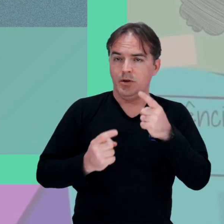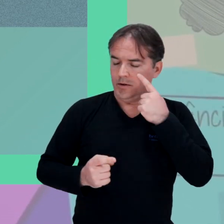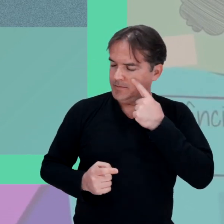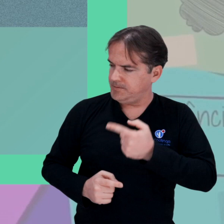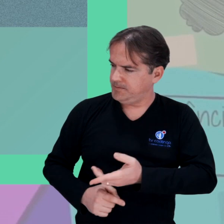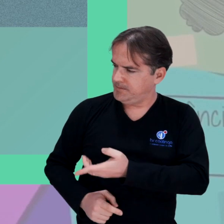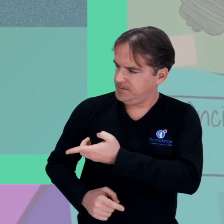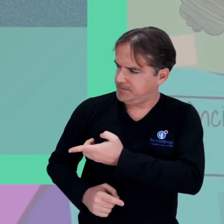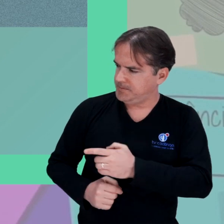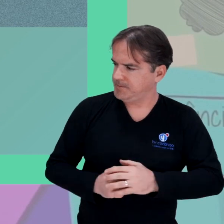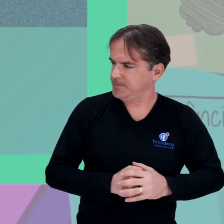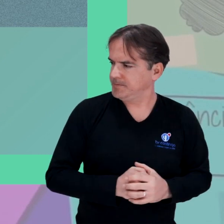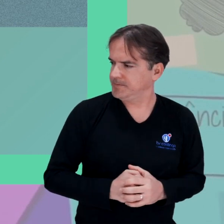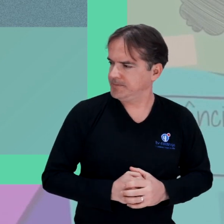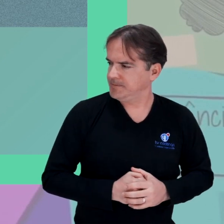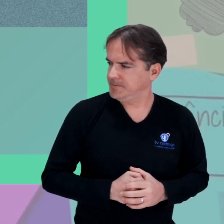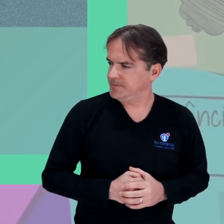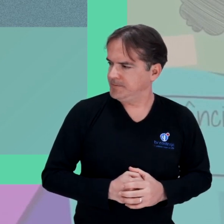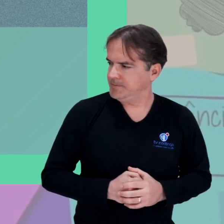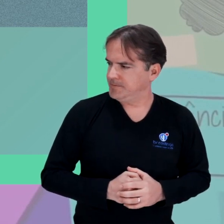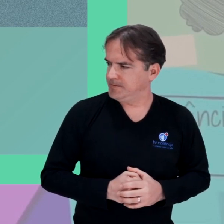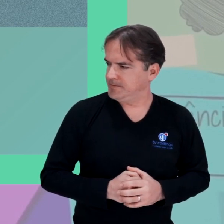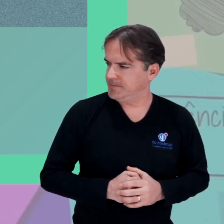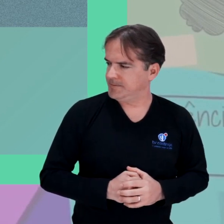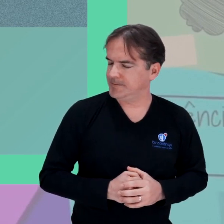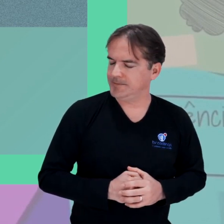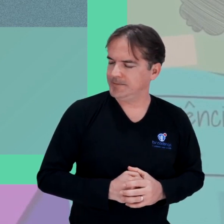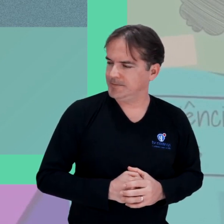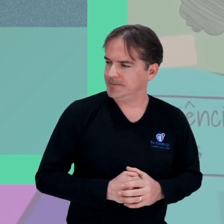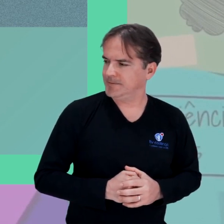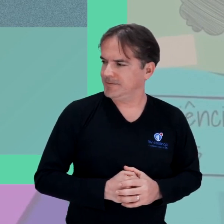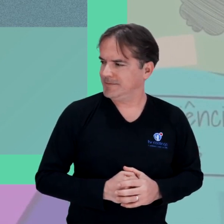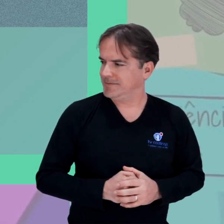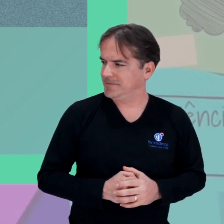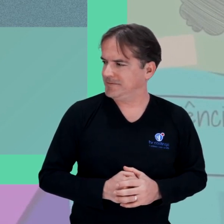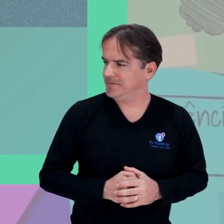2022 disponíveis na página